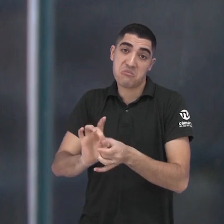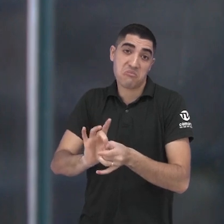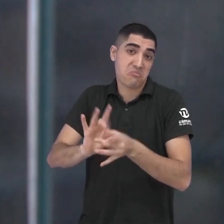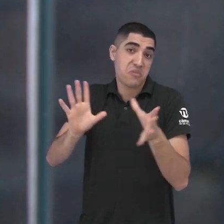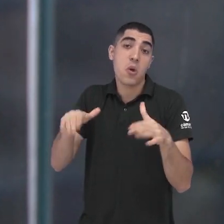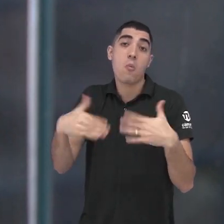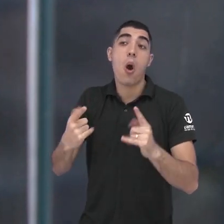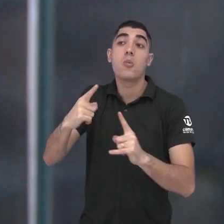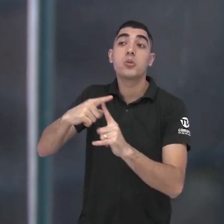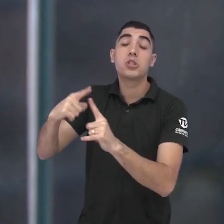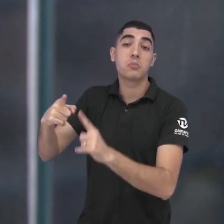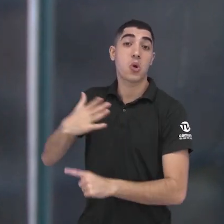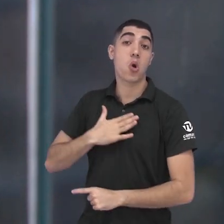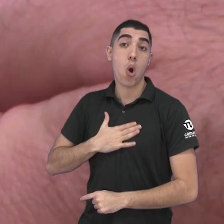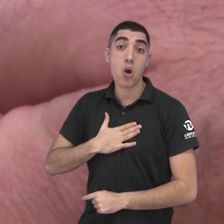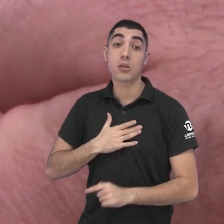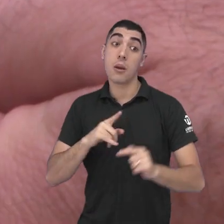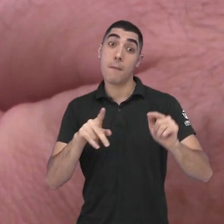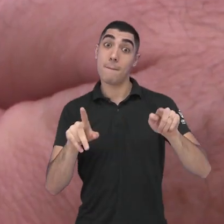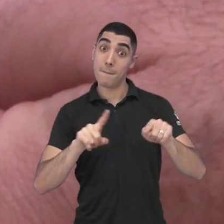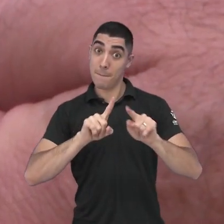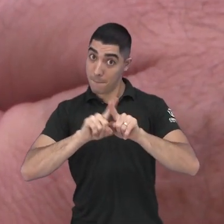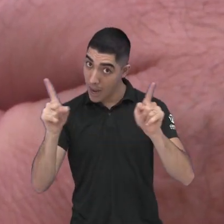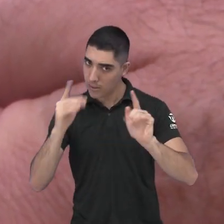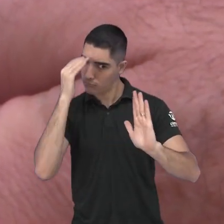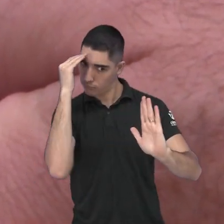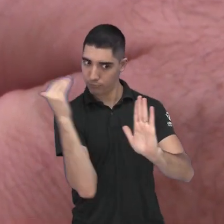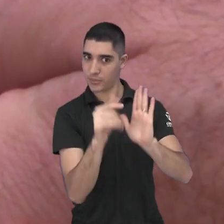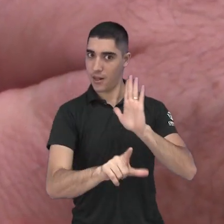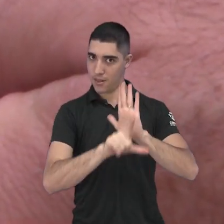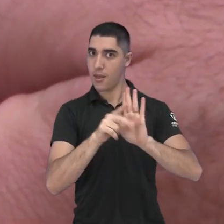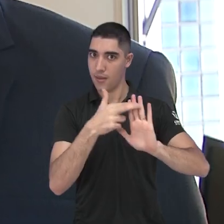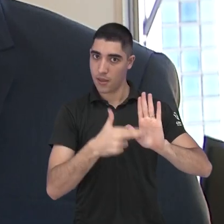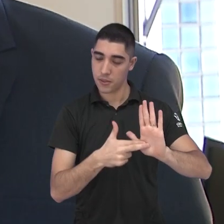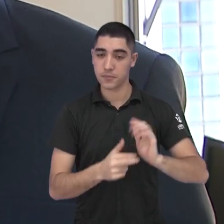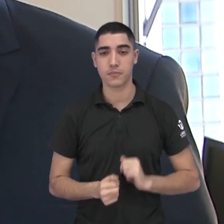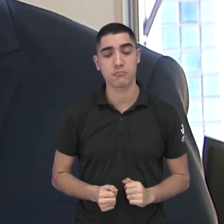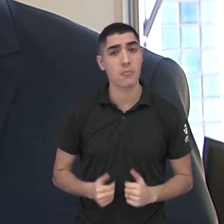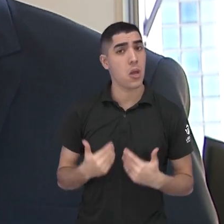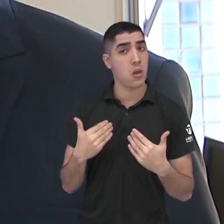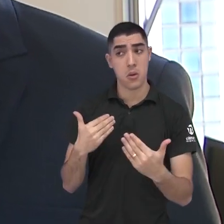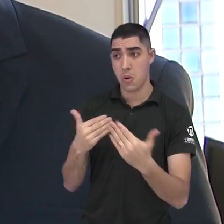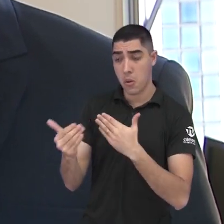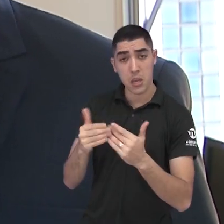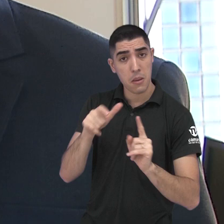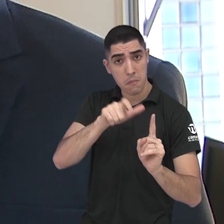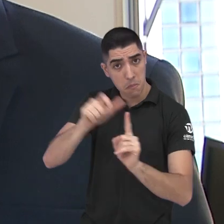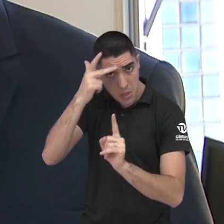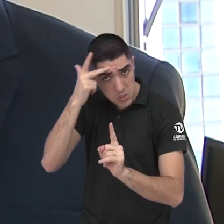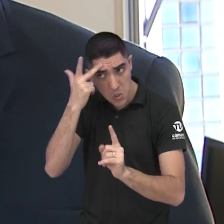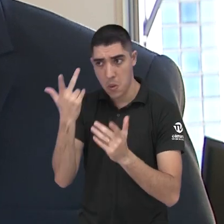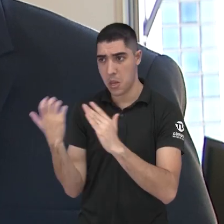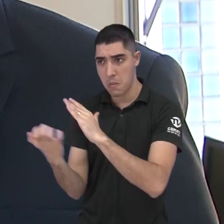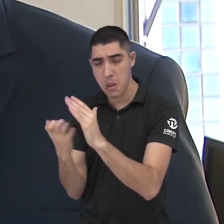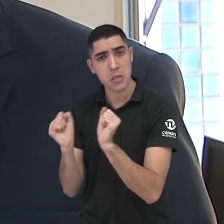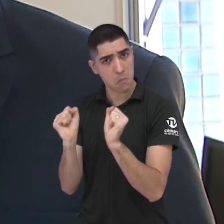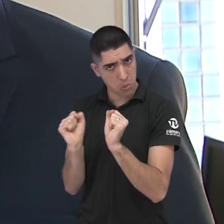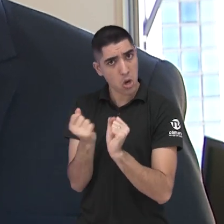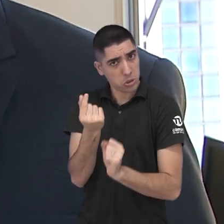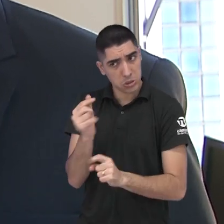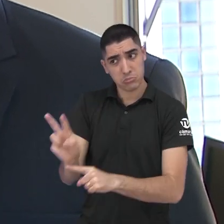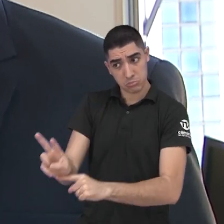para realizar operações de crédito obedecidas às leis e normas. Qualquer pessoa e empresa pode